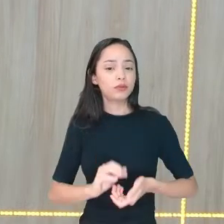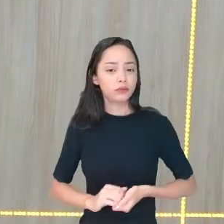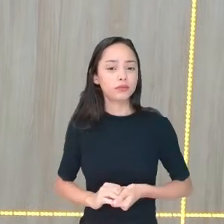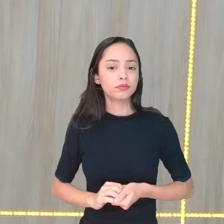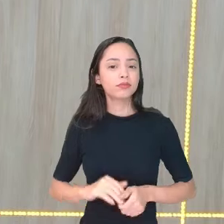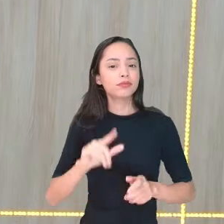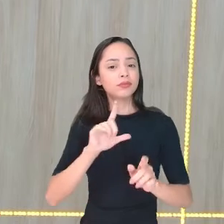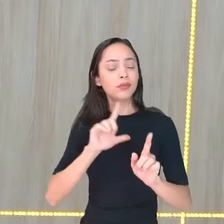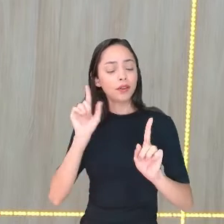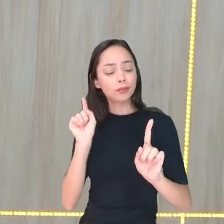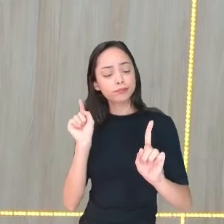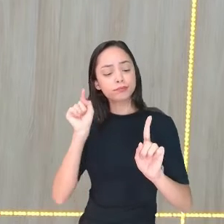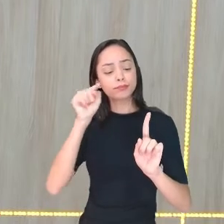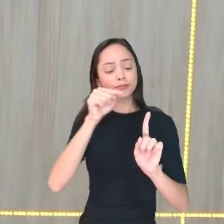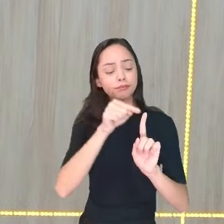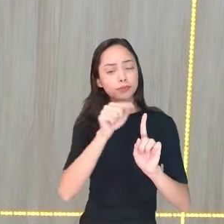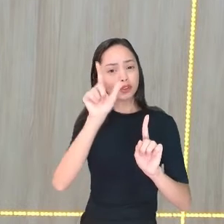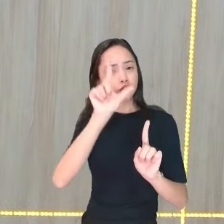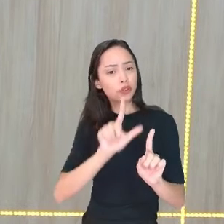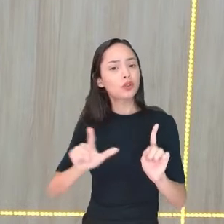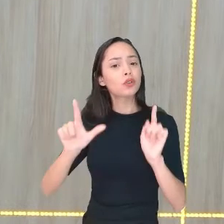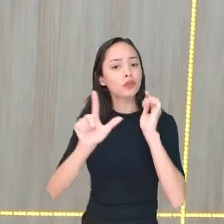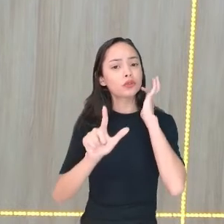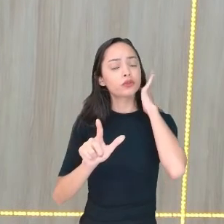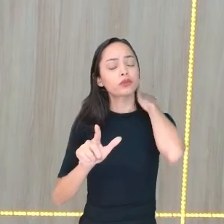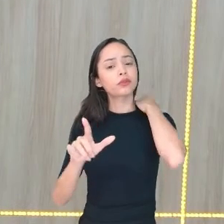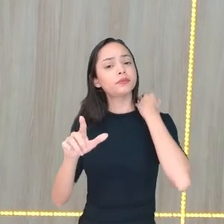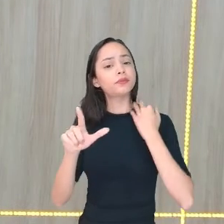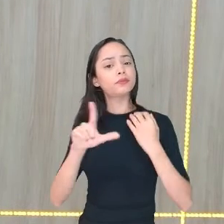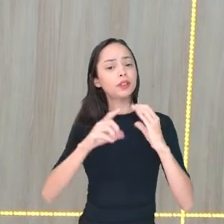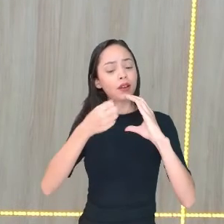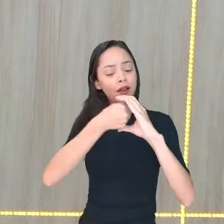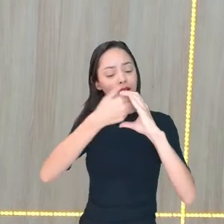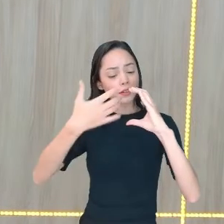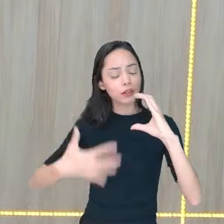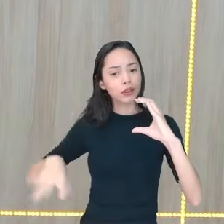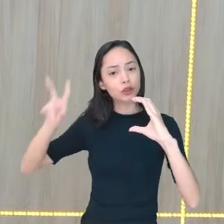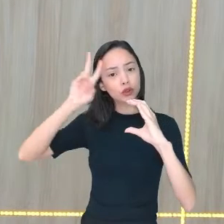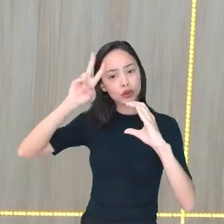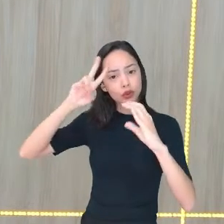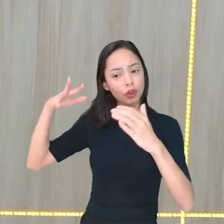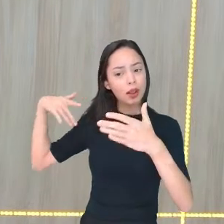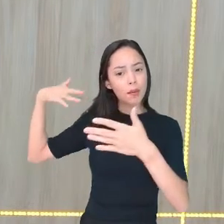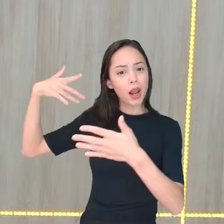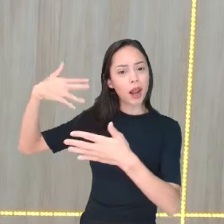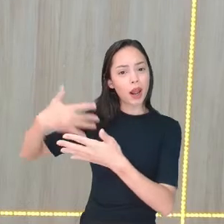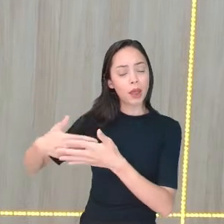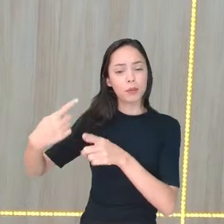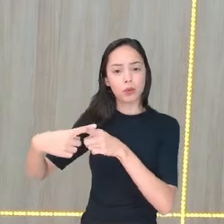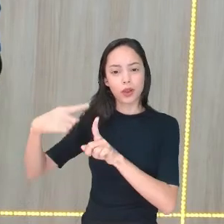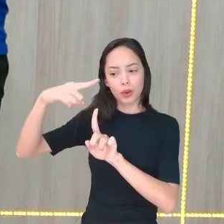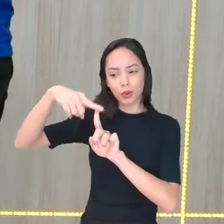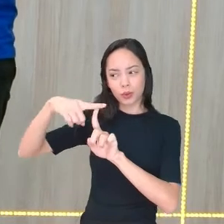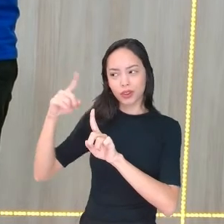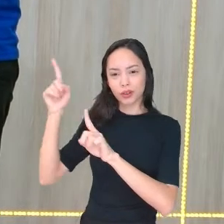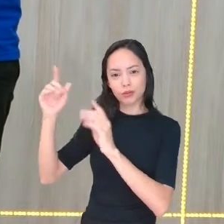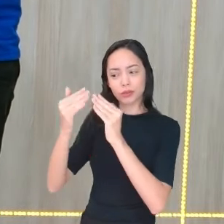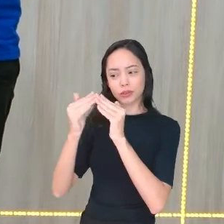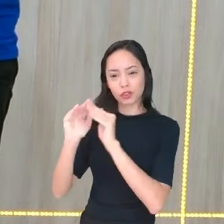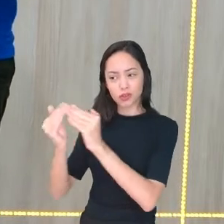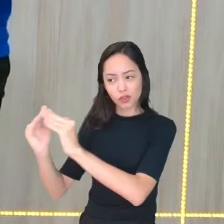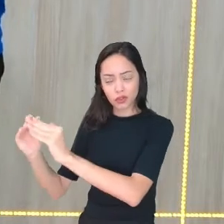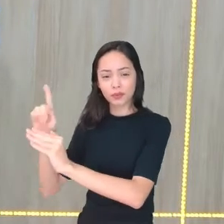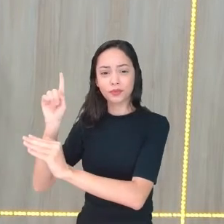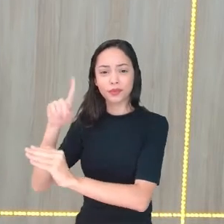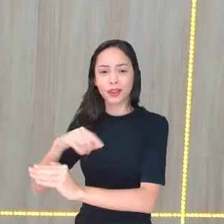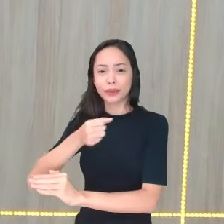uma lógica que também tem suas características históricas. Porque esse tipo de habitação é feito aqui, ó,